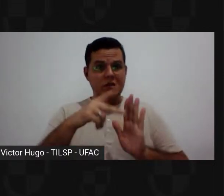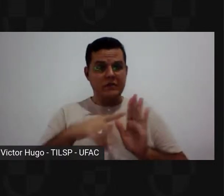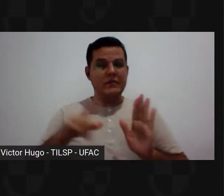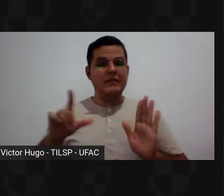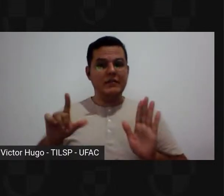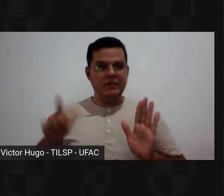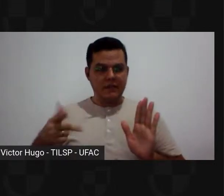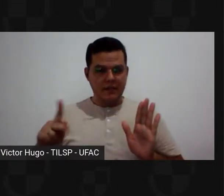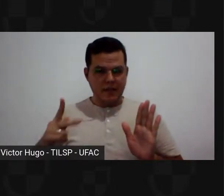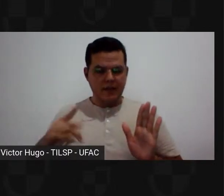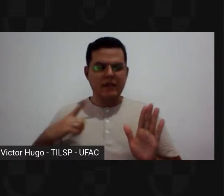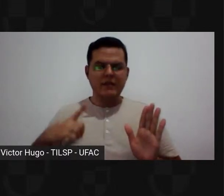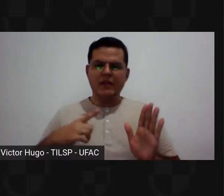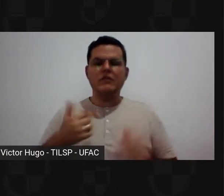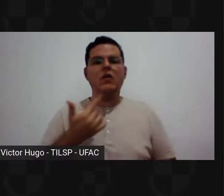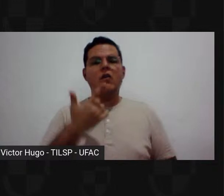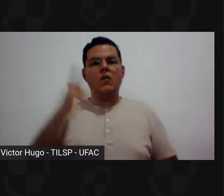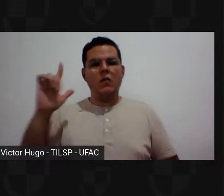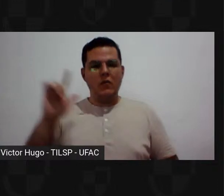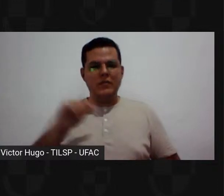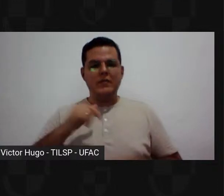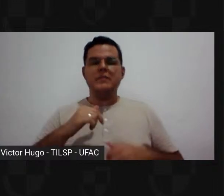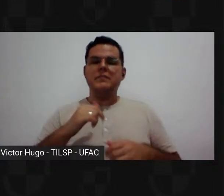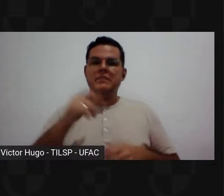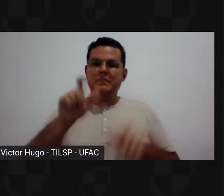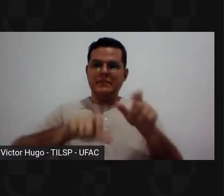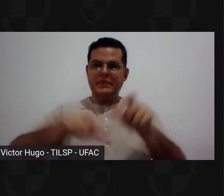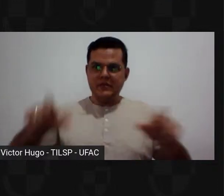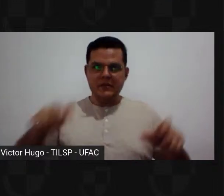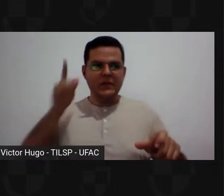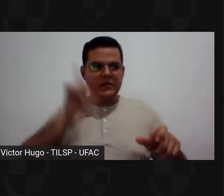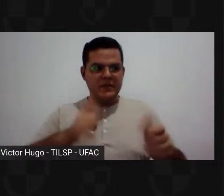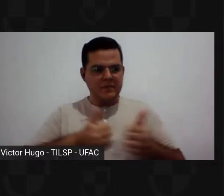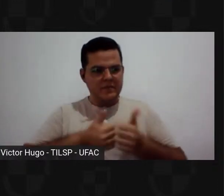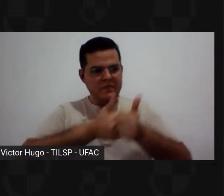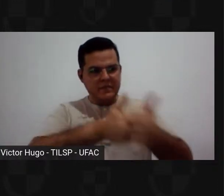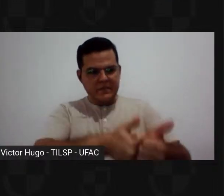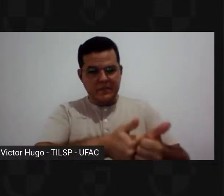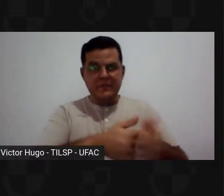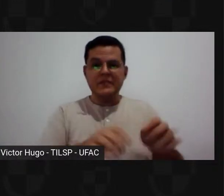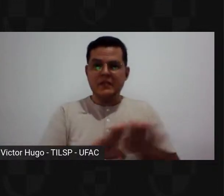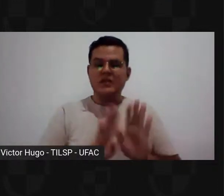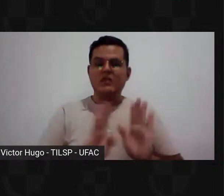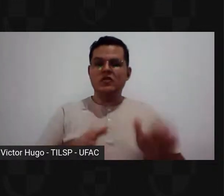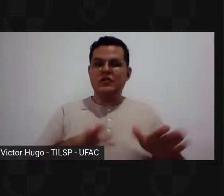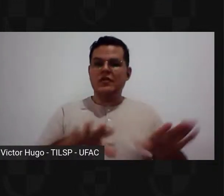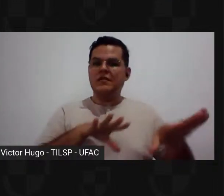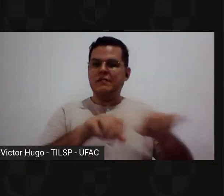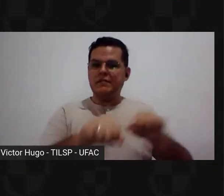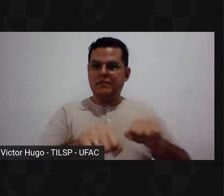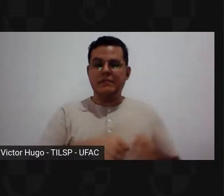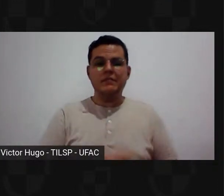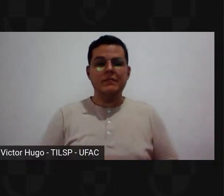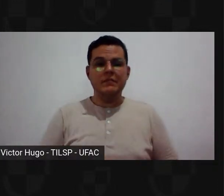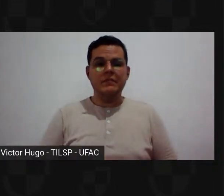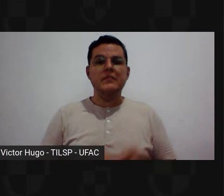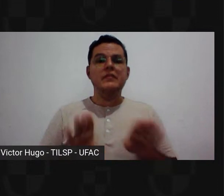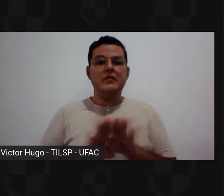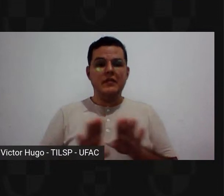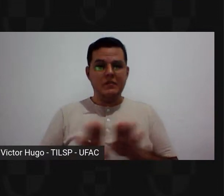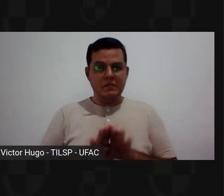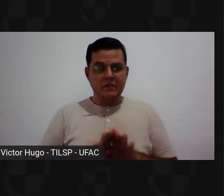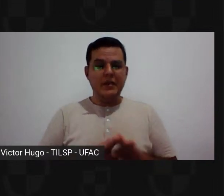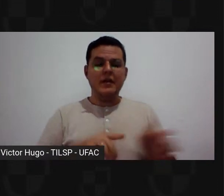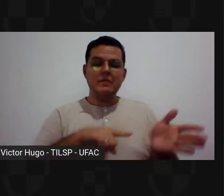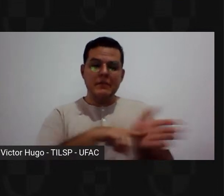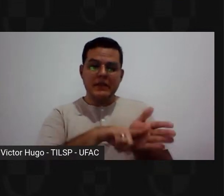todos qualificados. A professora Laélia, pioneira em pesquisar a produção acriana na